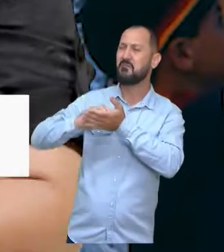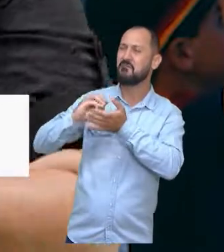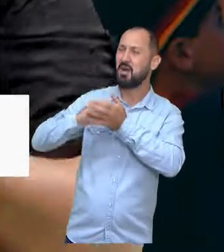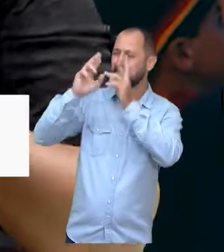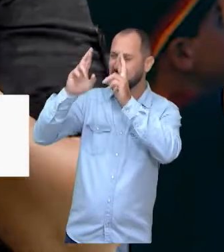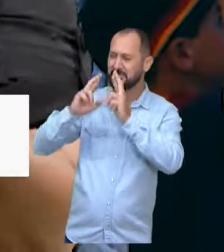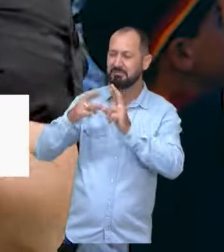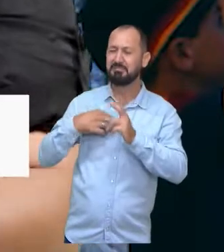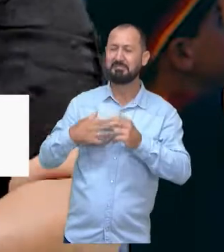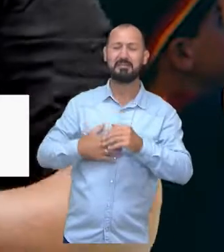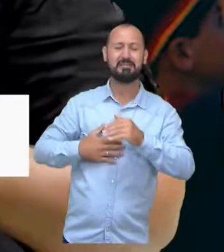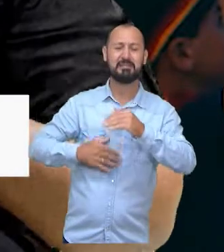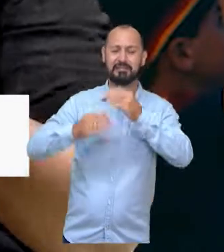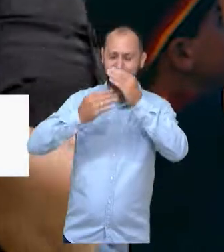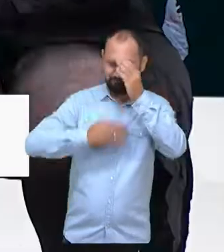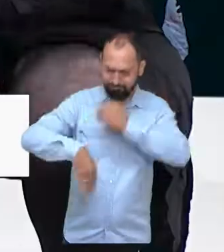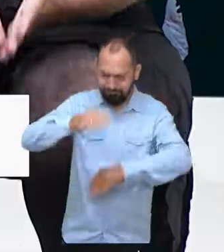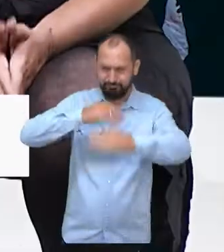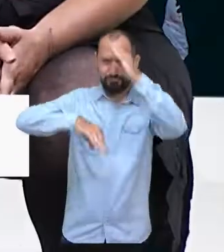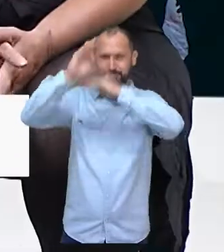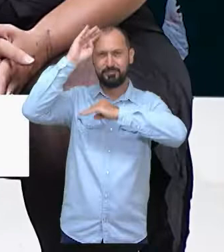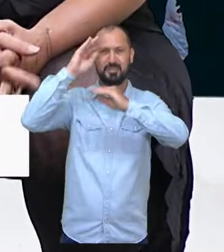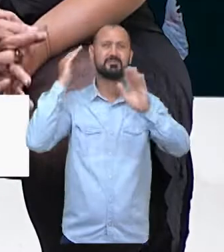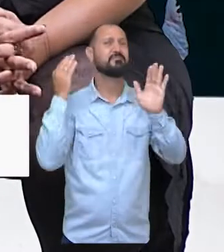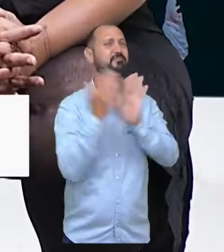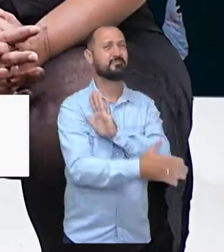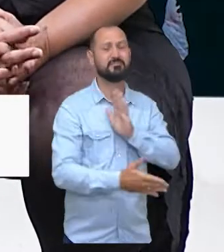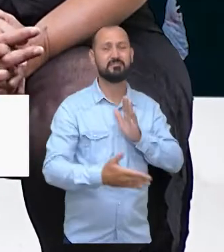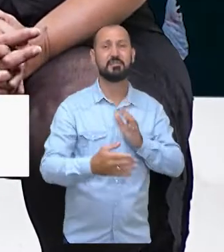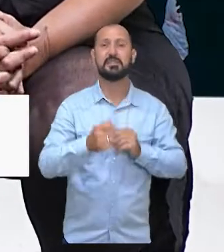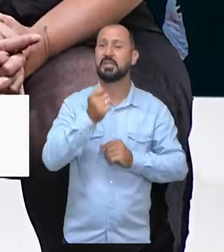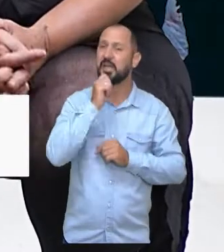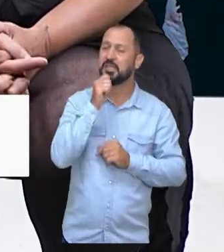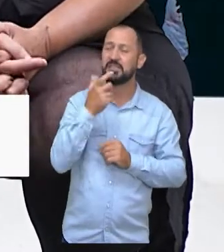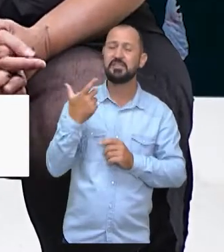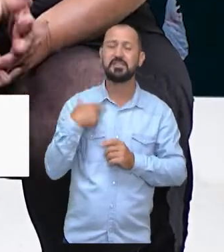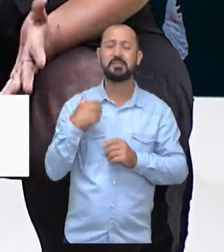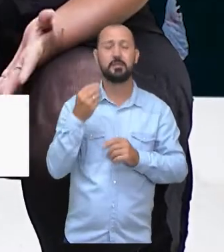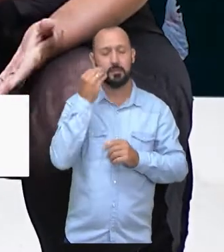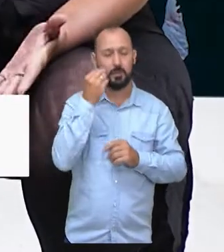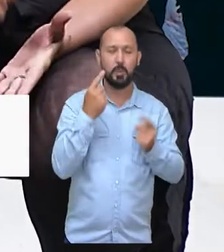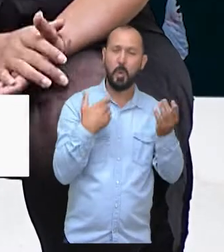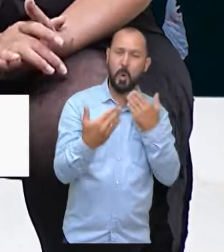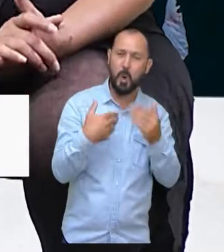gente ainda está avançando nesse debate, ainda está dentro dessa construção. Né, e